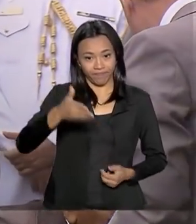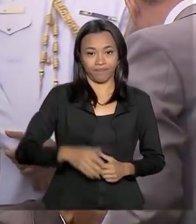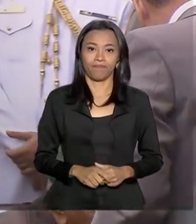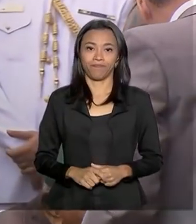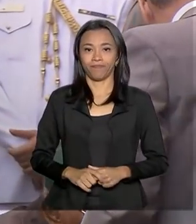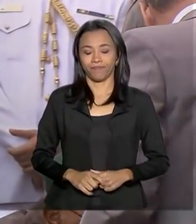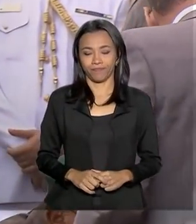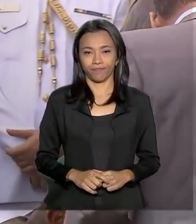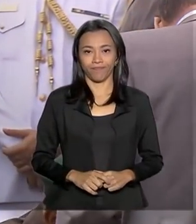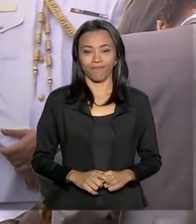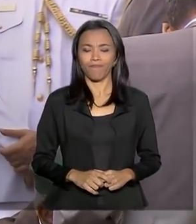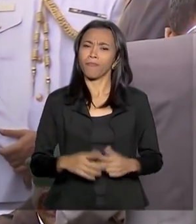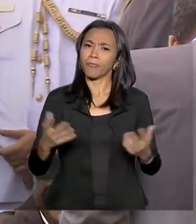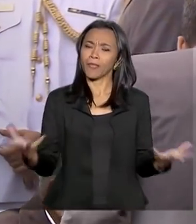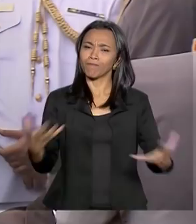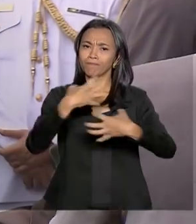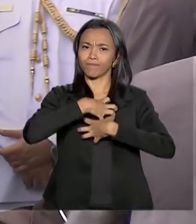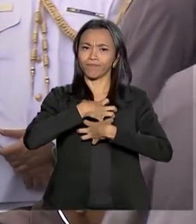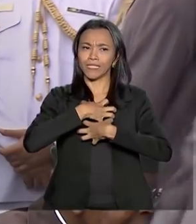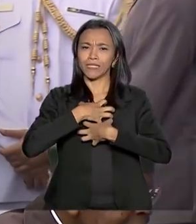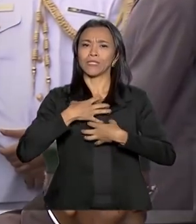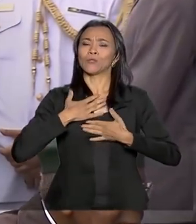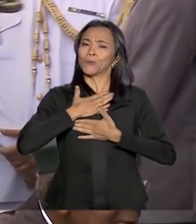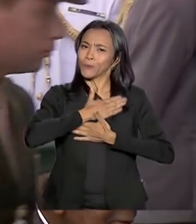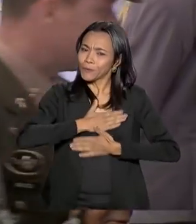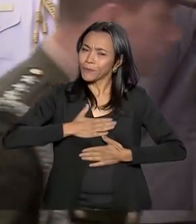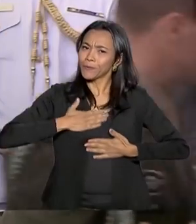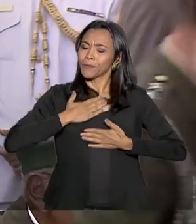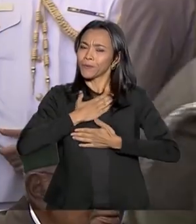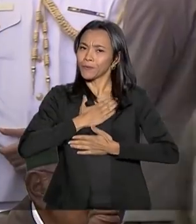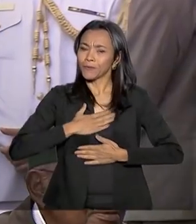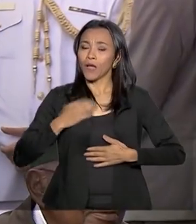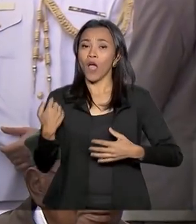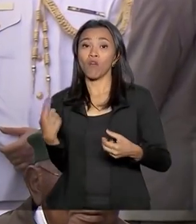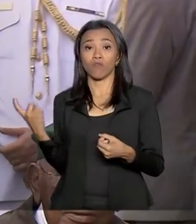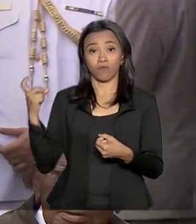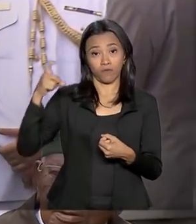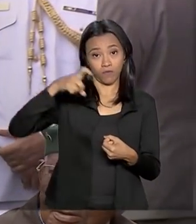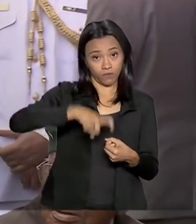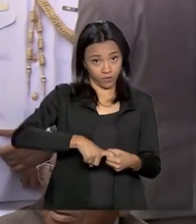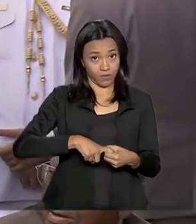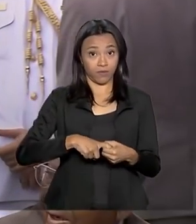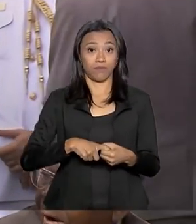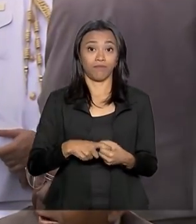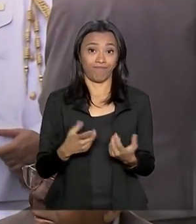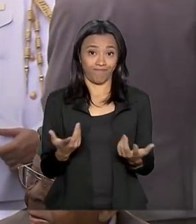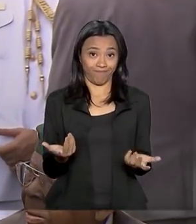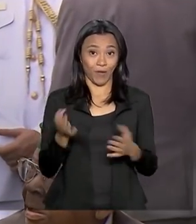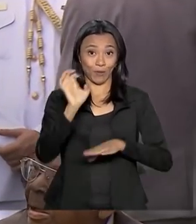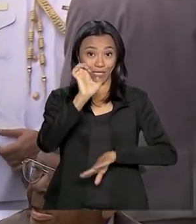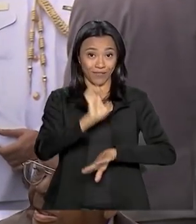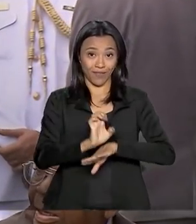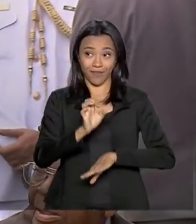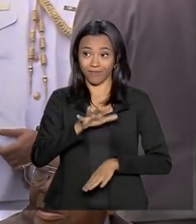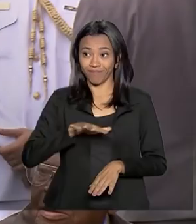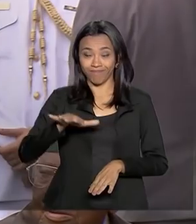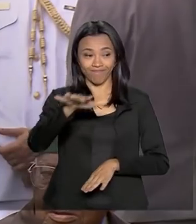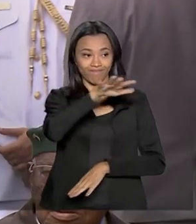é uma satisfação voltar ao estado onde